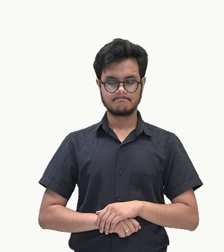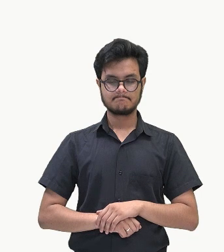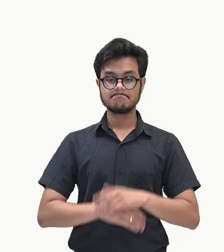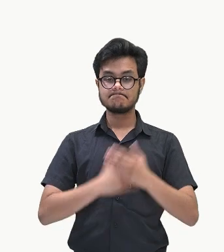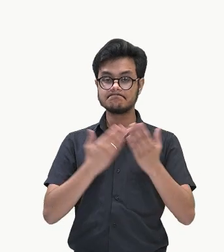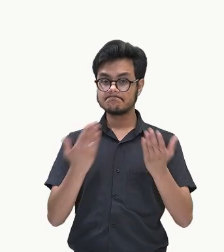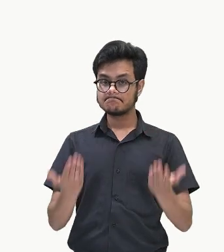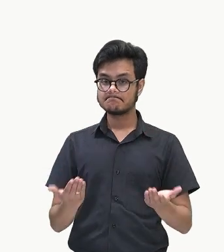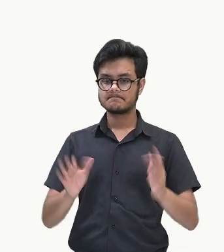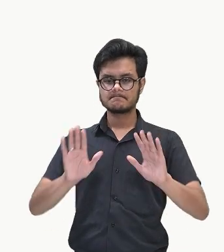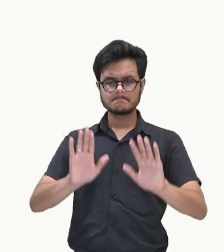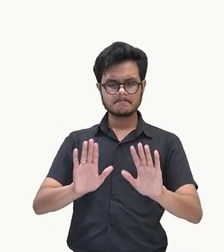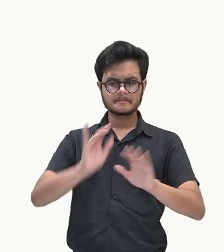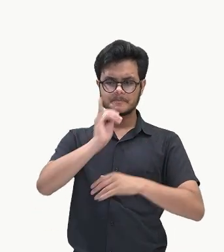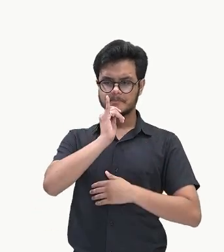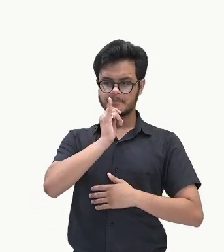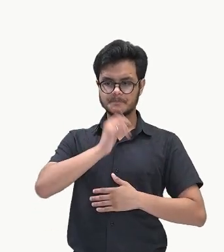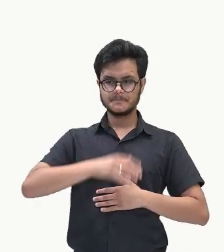Então, pessoal, vamos lá.